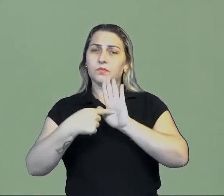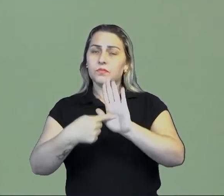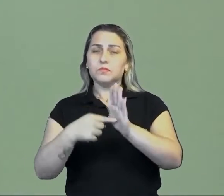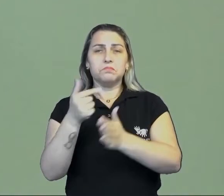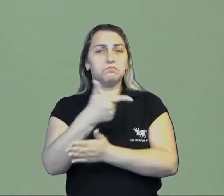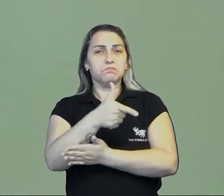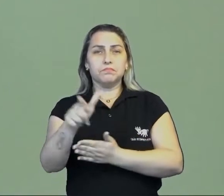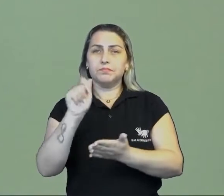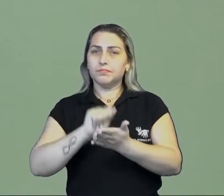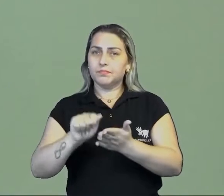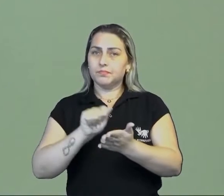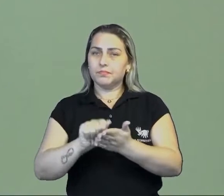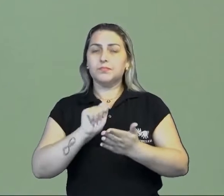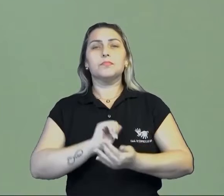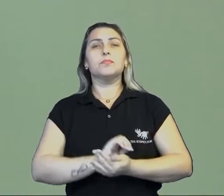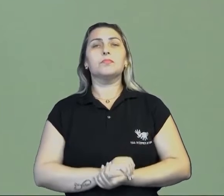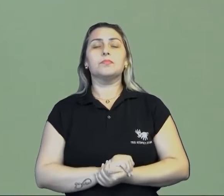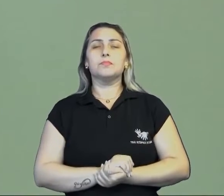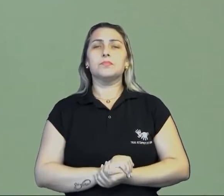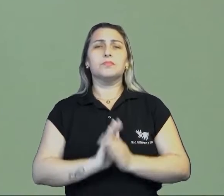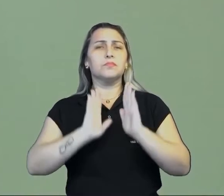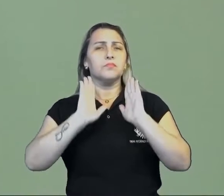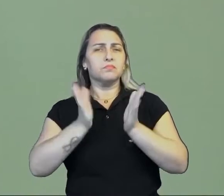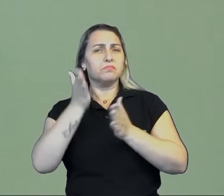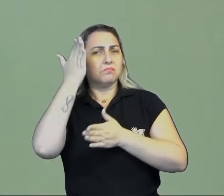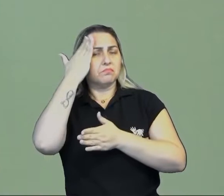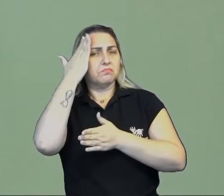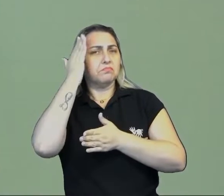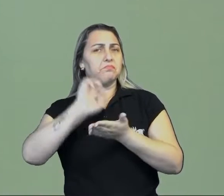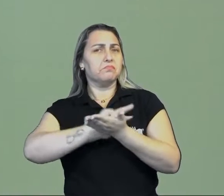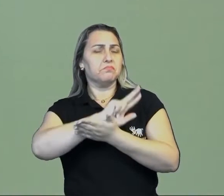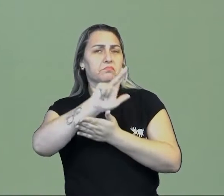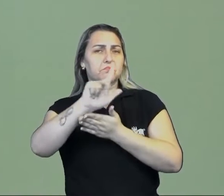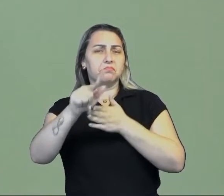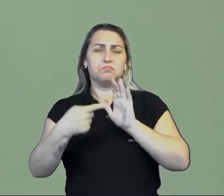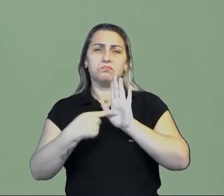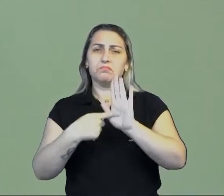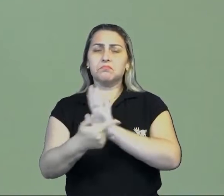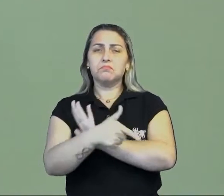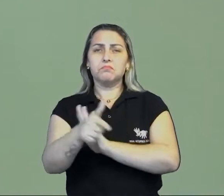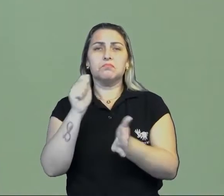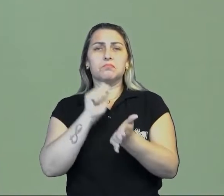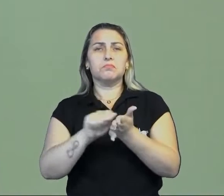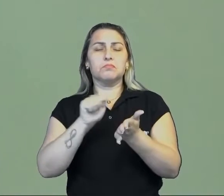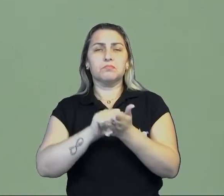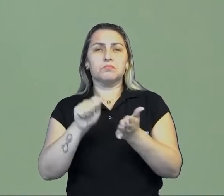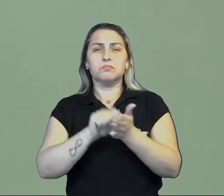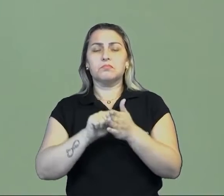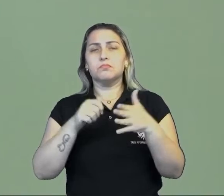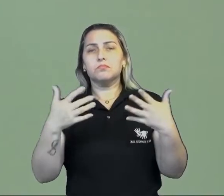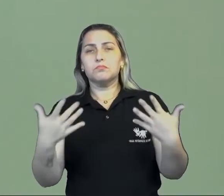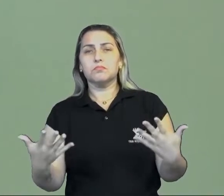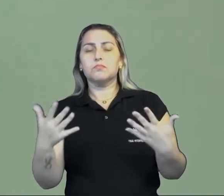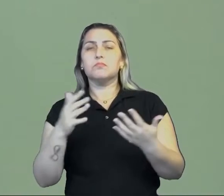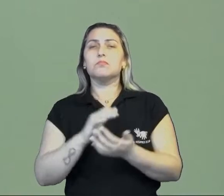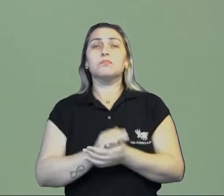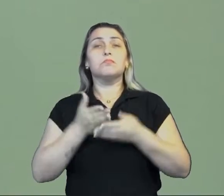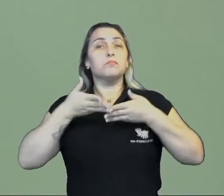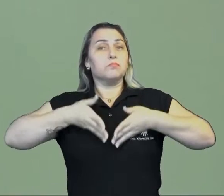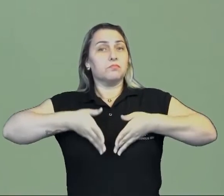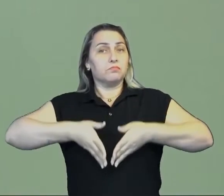manifestações não verbais. Alguém já ouviu falar em várias manifestações não verbais? Então, quando